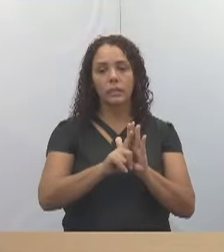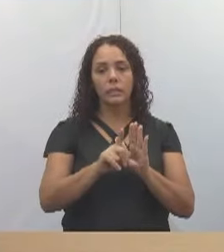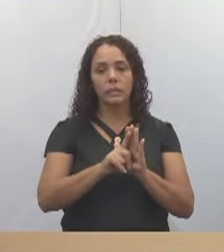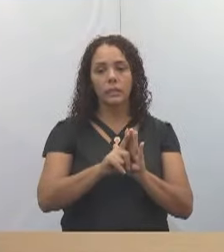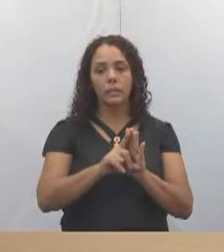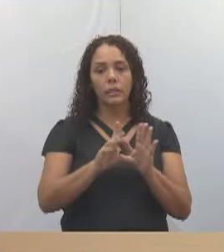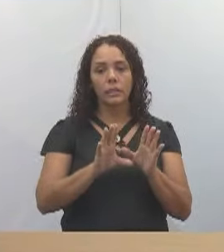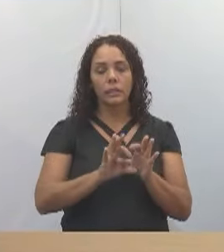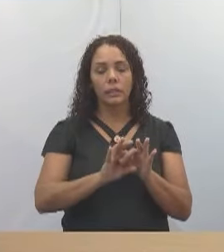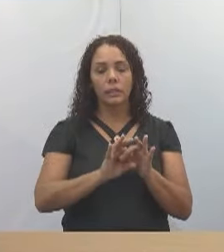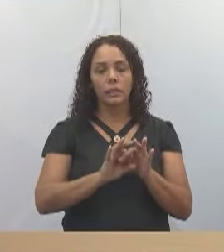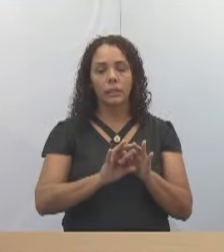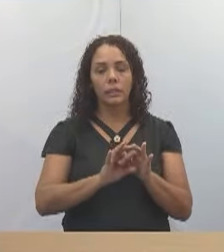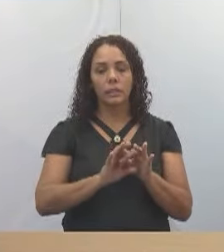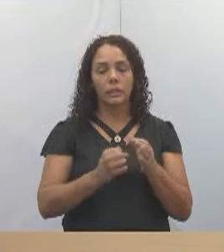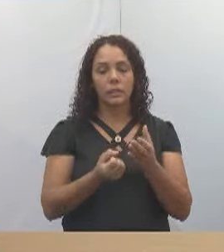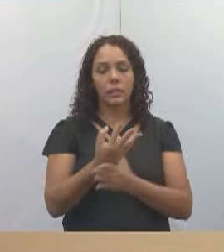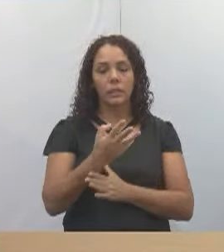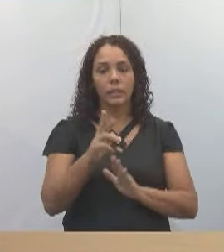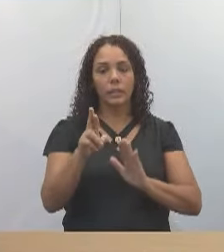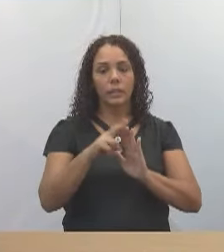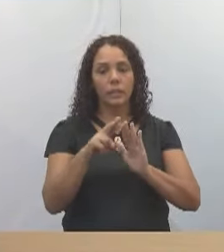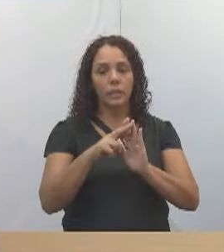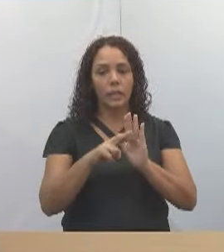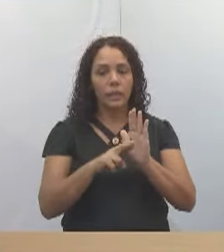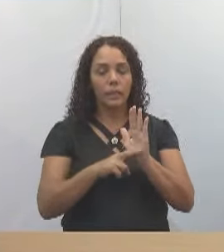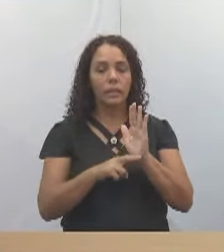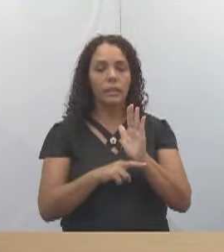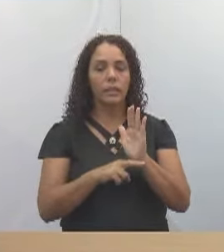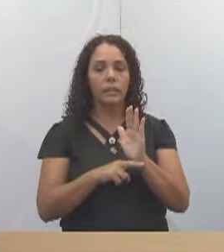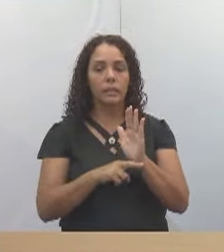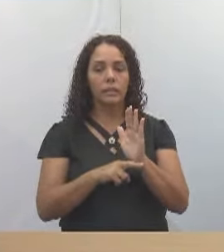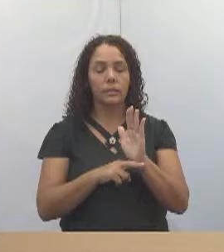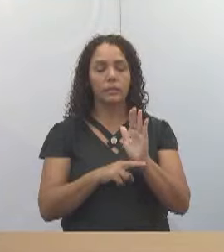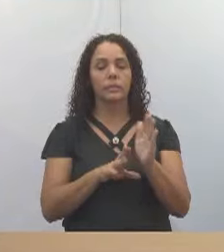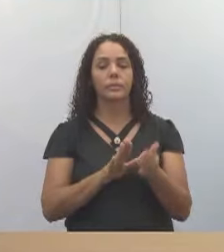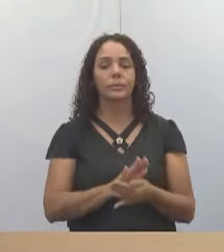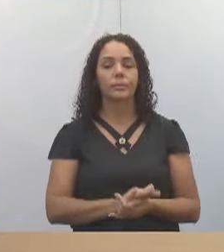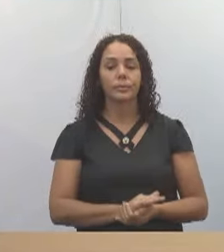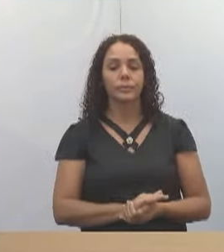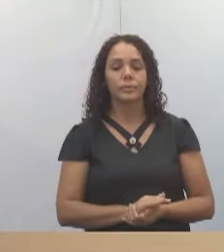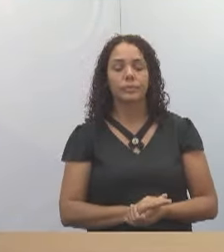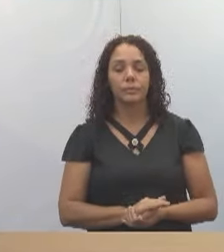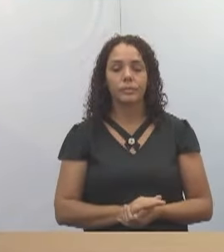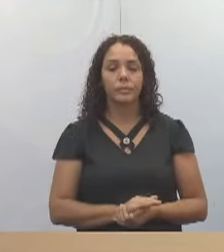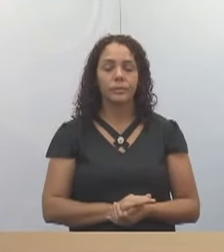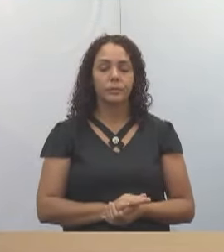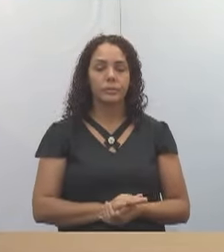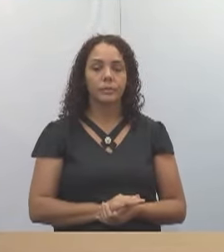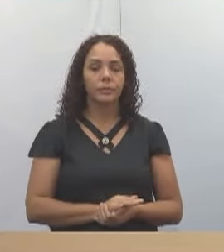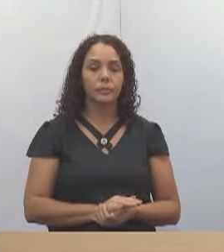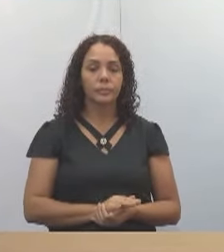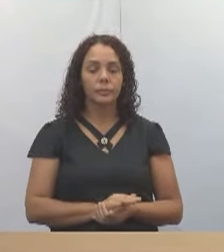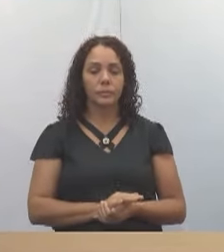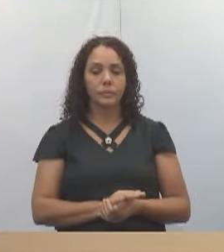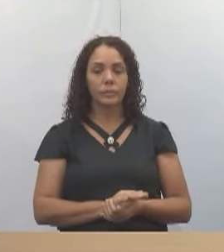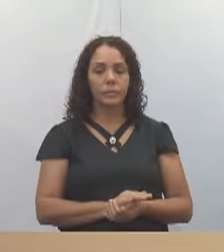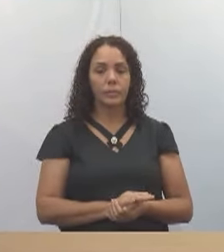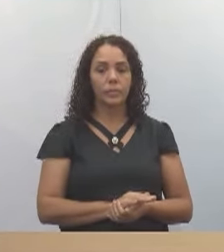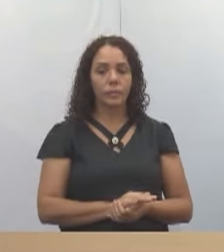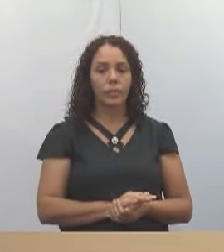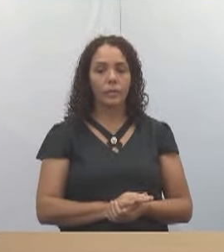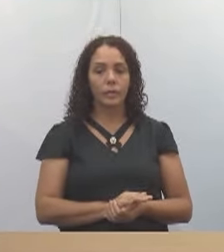restrição, requisito ou condicionamento ao texto normativo que não cria exceção